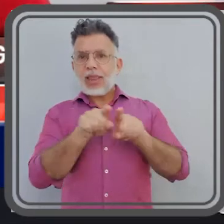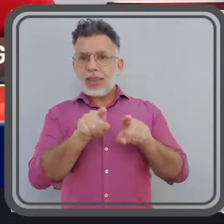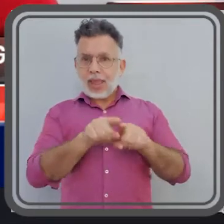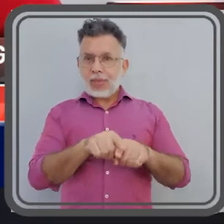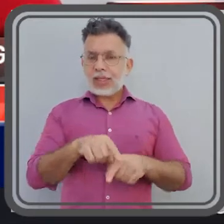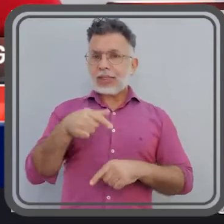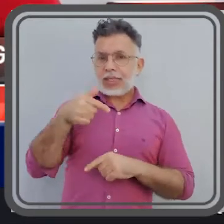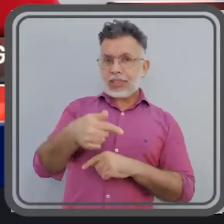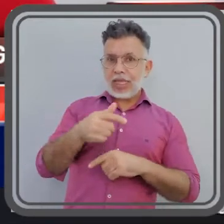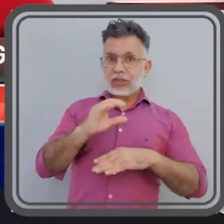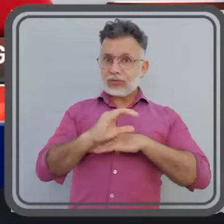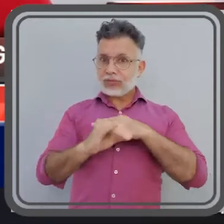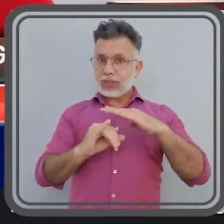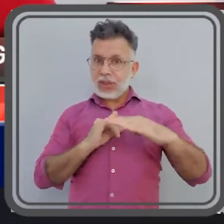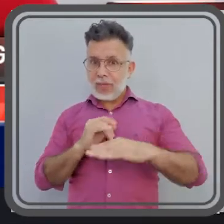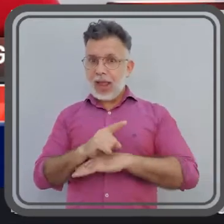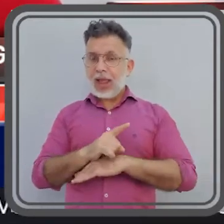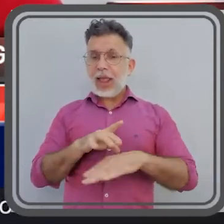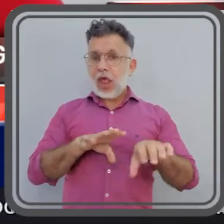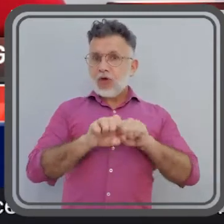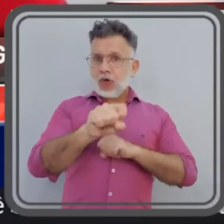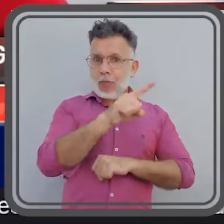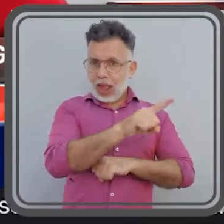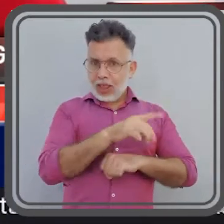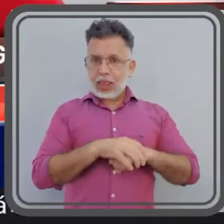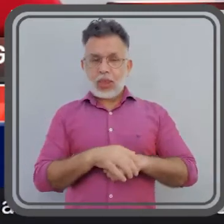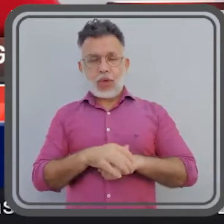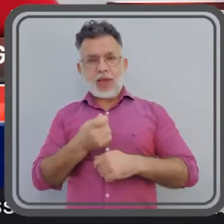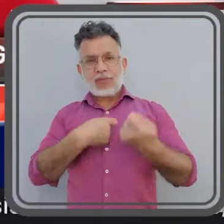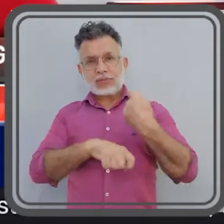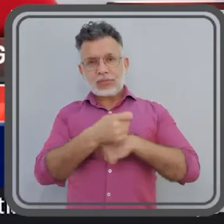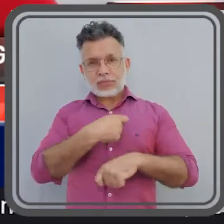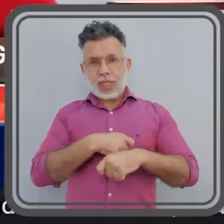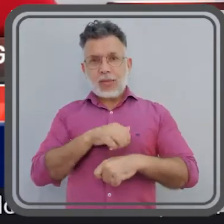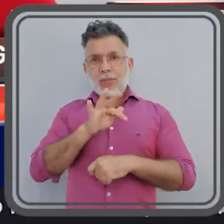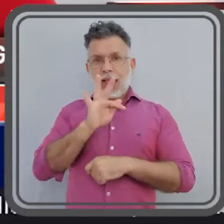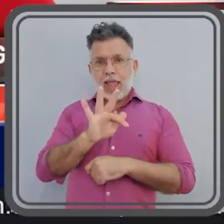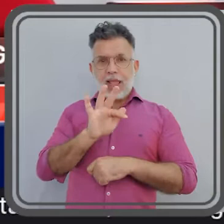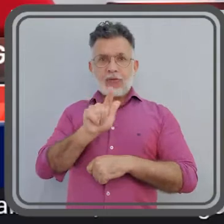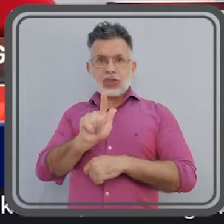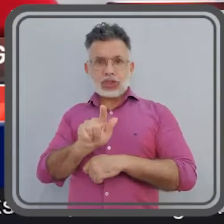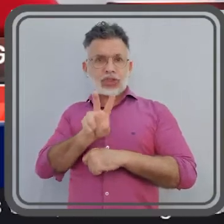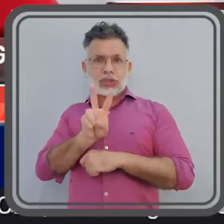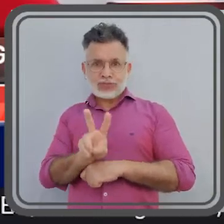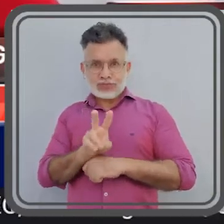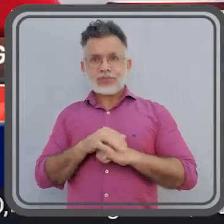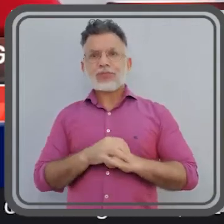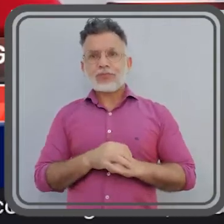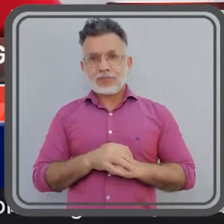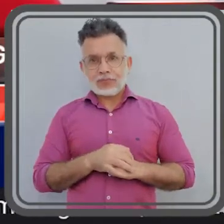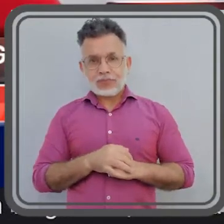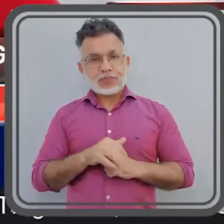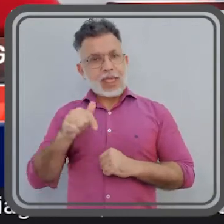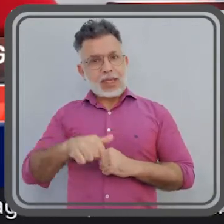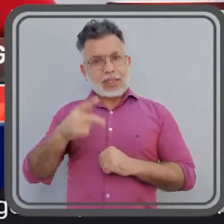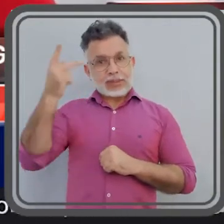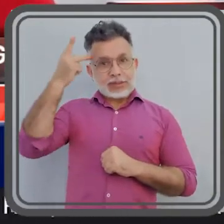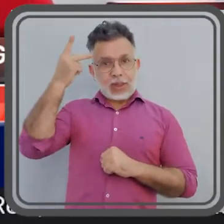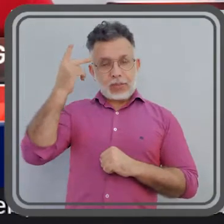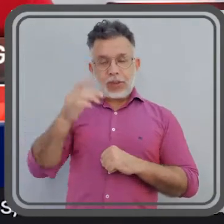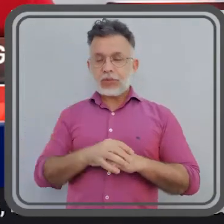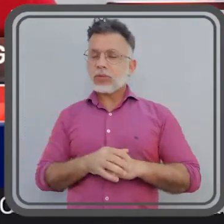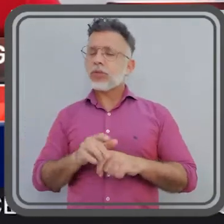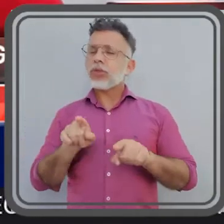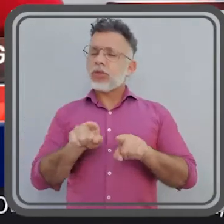Sete Investimentos lá atrás, formado em administração de empresas pela Fundação Getúlio Vargas, né, de São Paulo, já foi analista